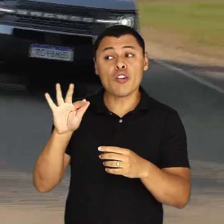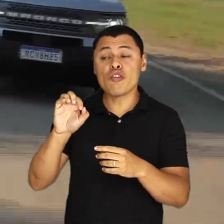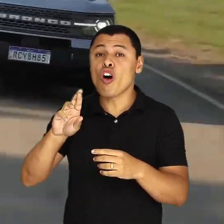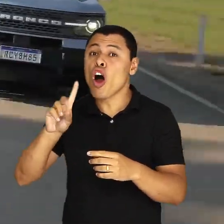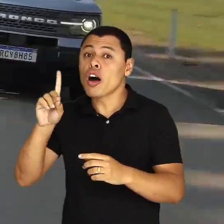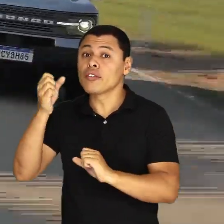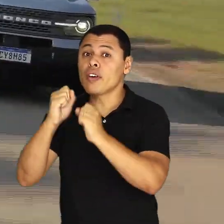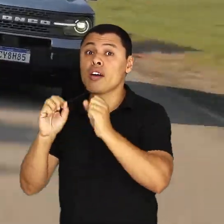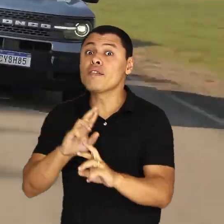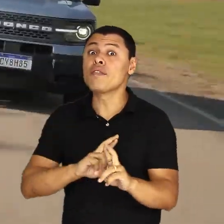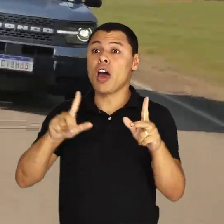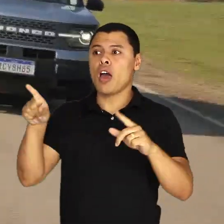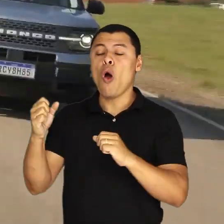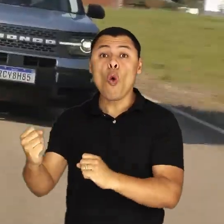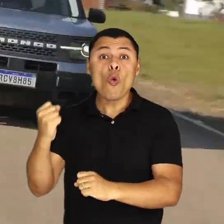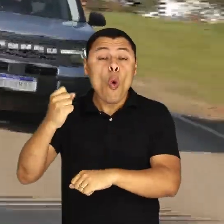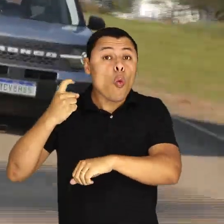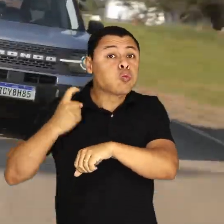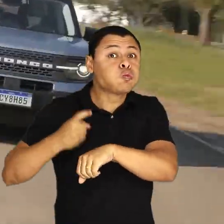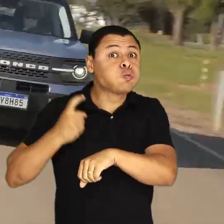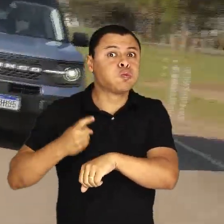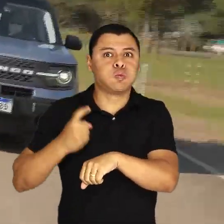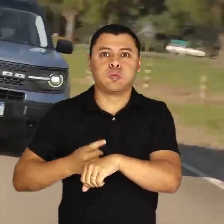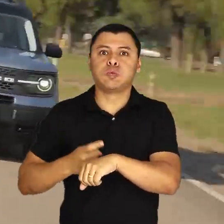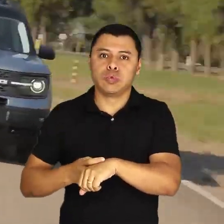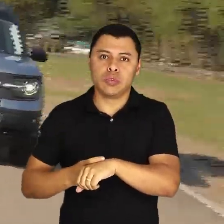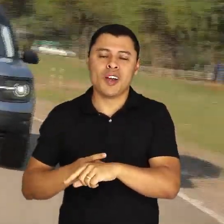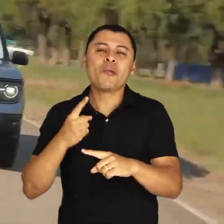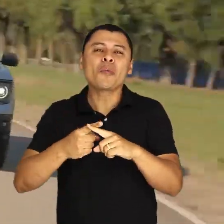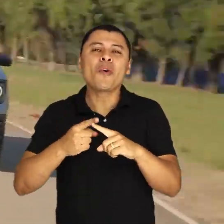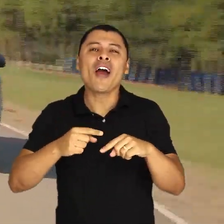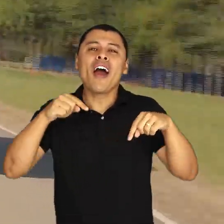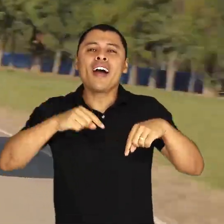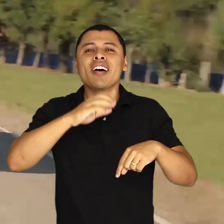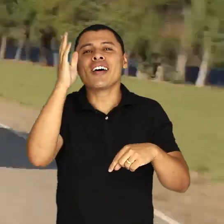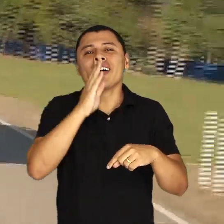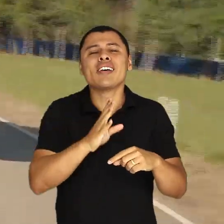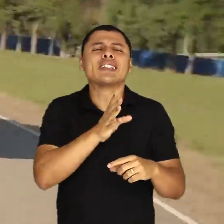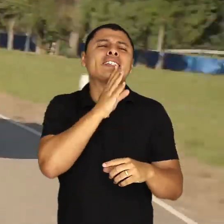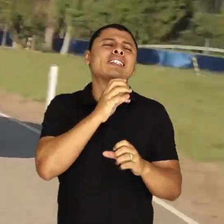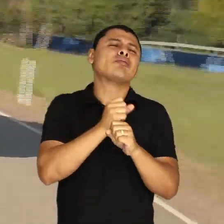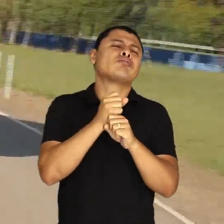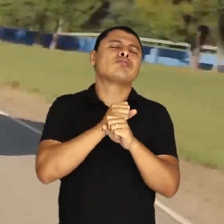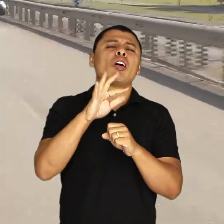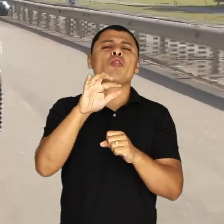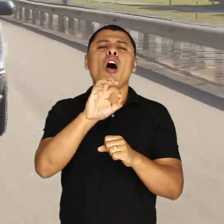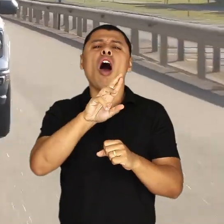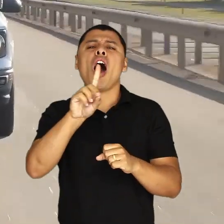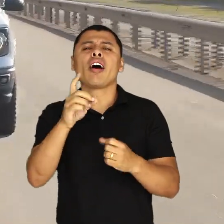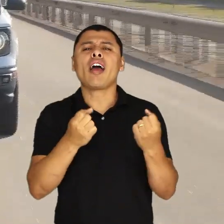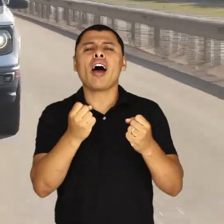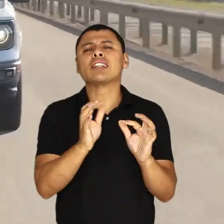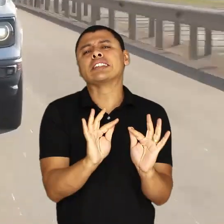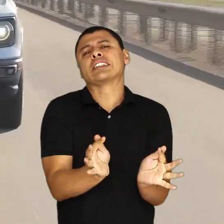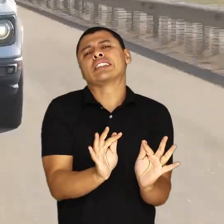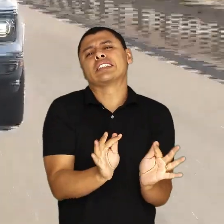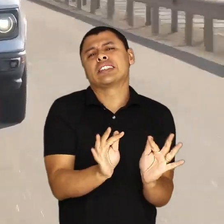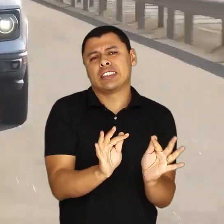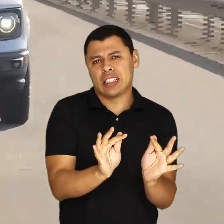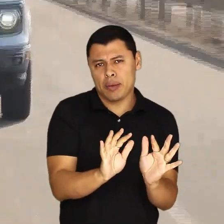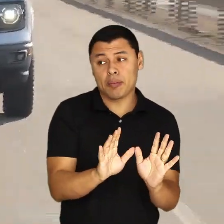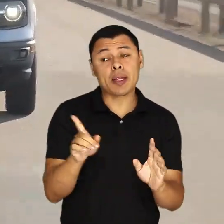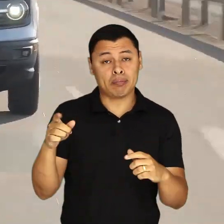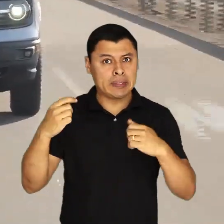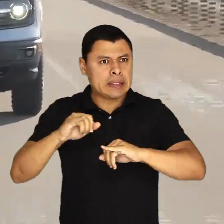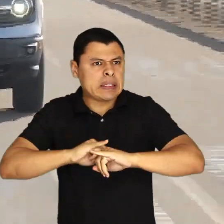F-150. É uma missão muito difícil, porque toda a história da Ford foi calçada em veículos mais acessíveis. Então, existe um esforço muito